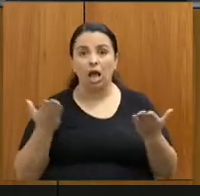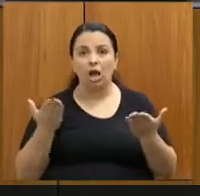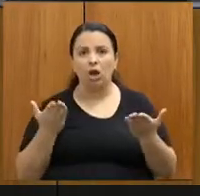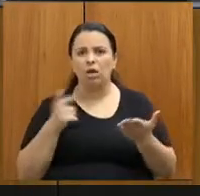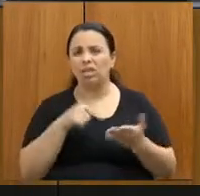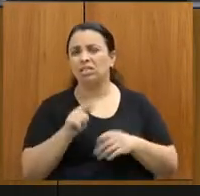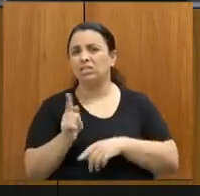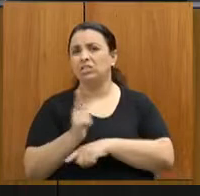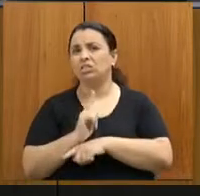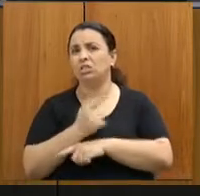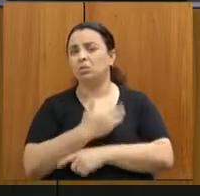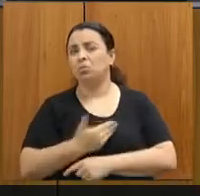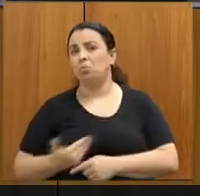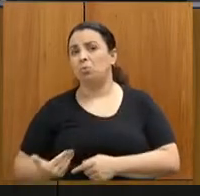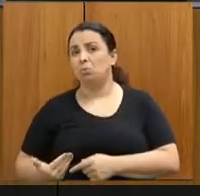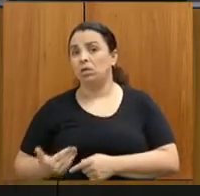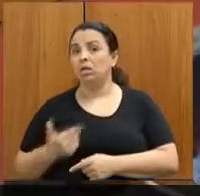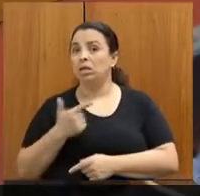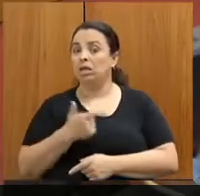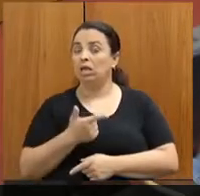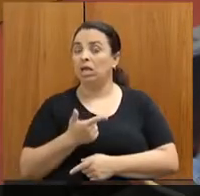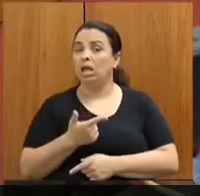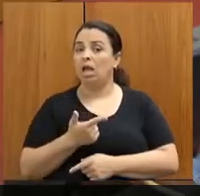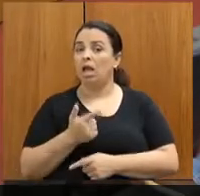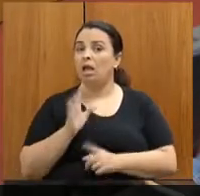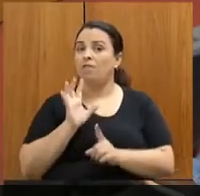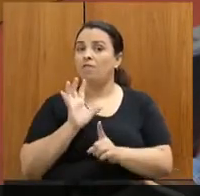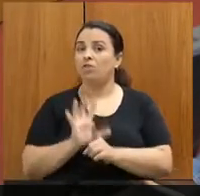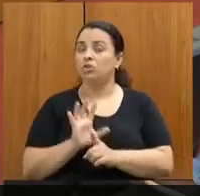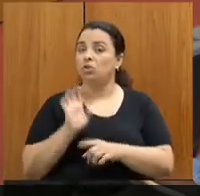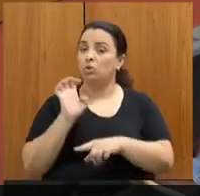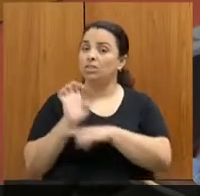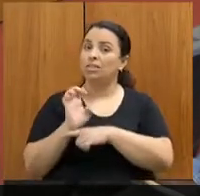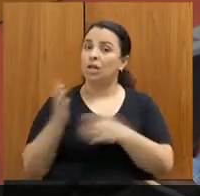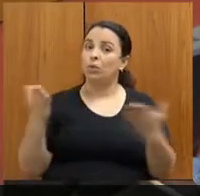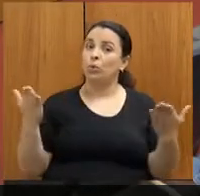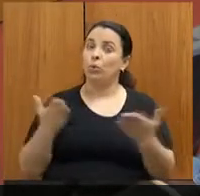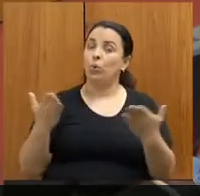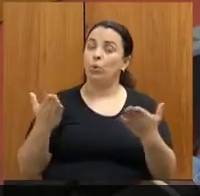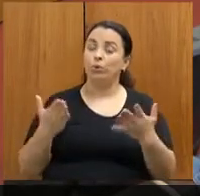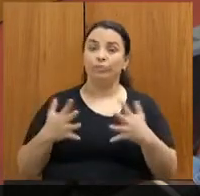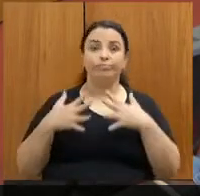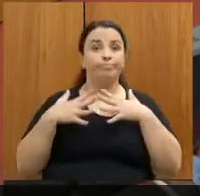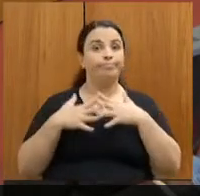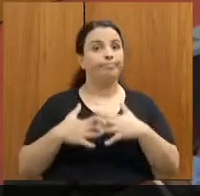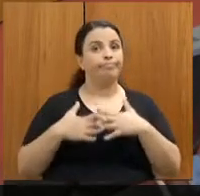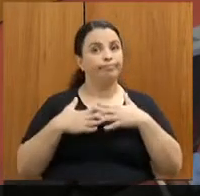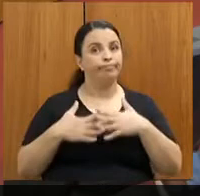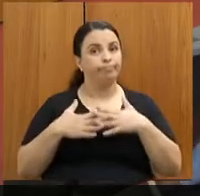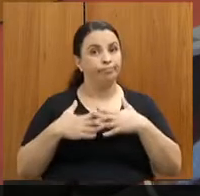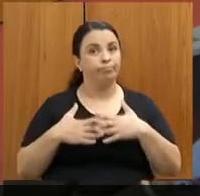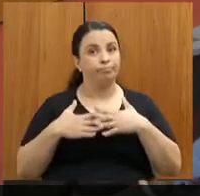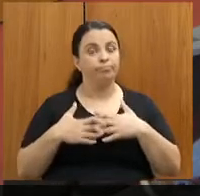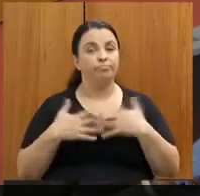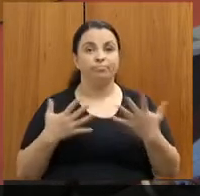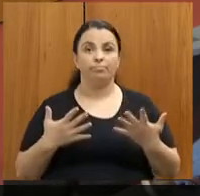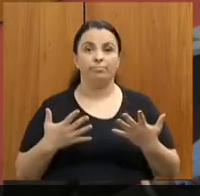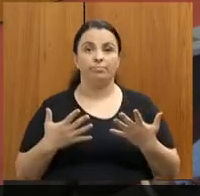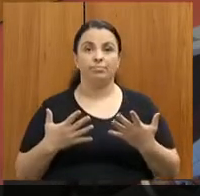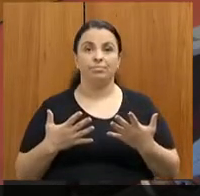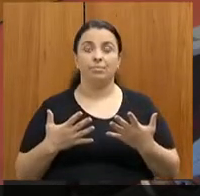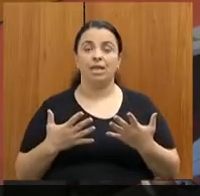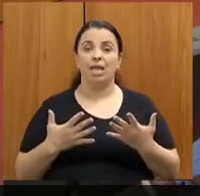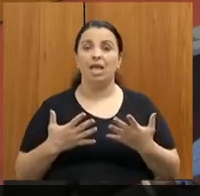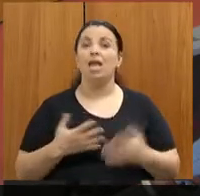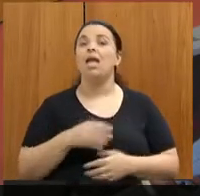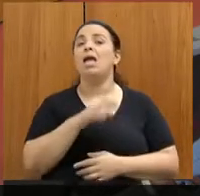e fez com que o estado se encontrasse na atual situação a não adesão nos